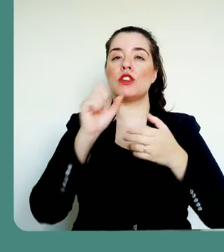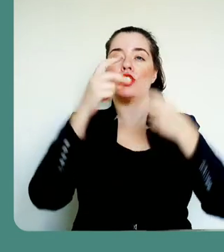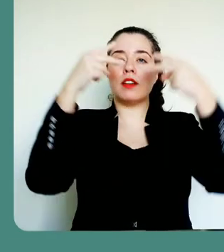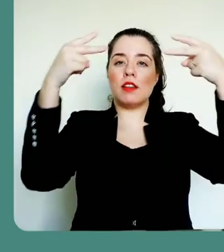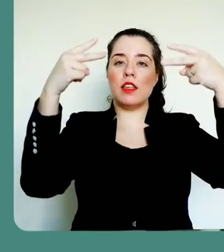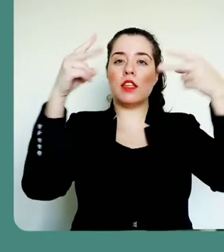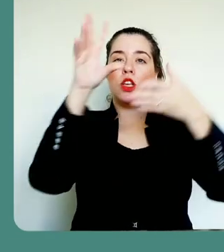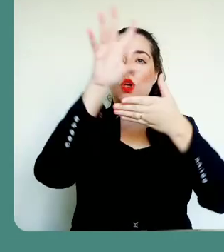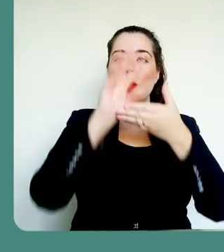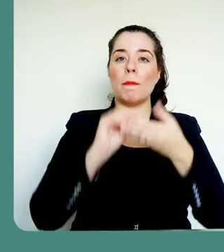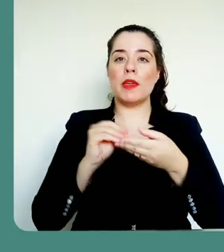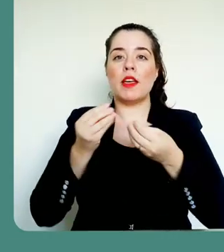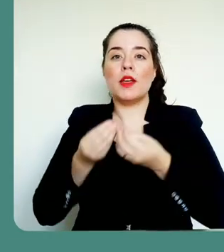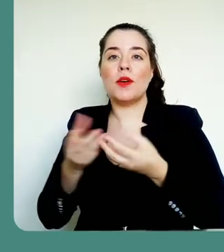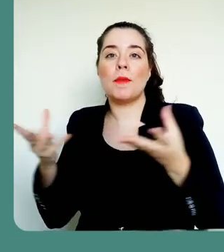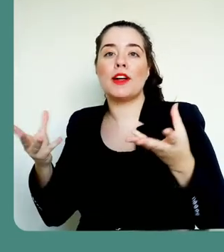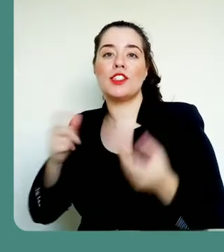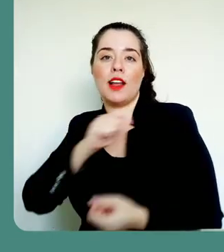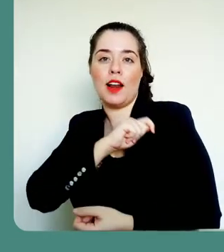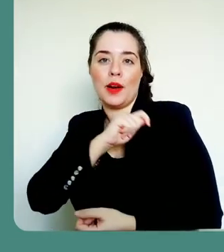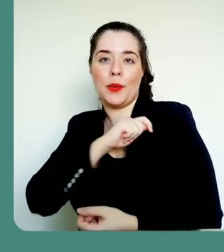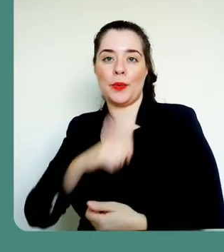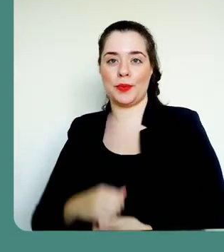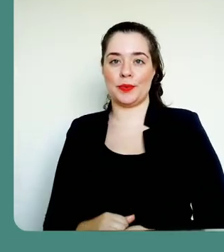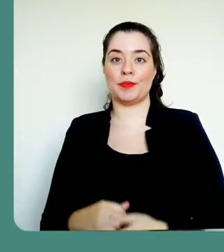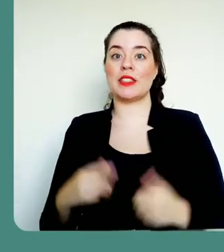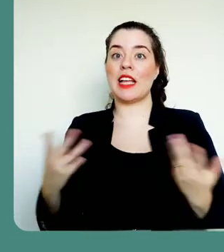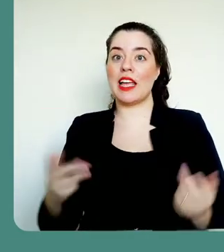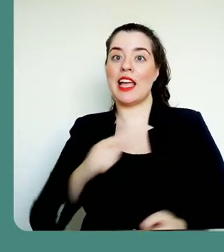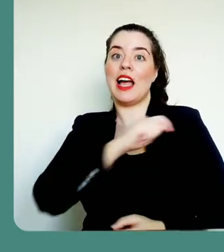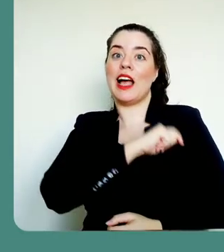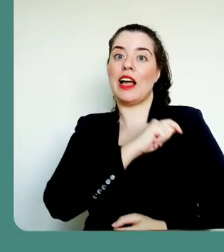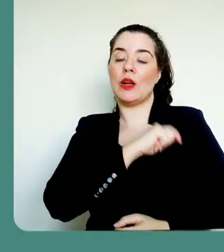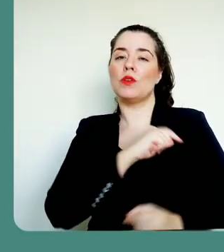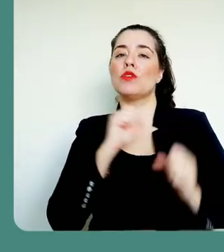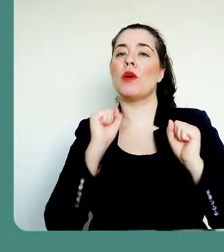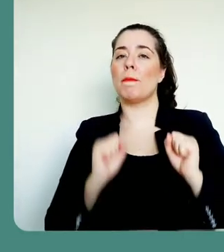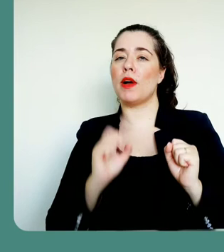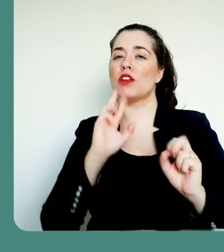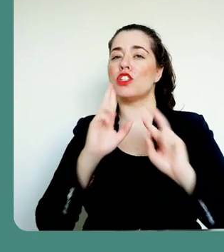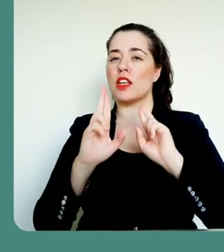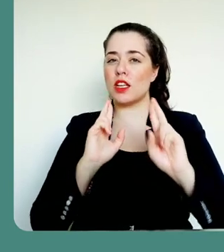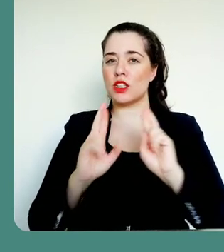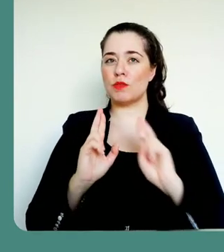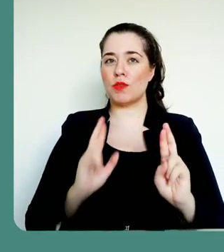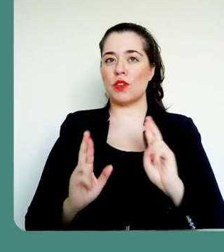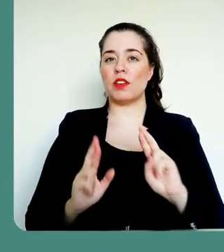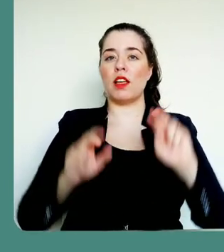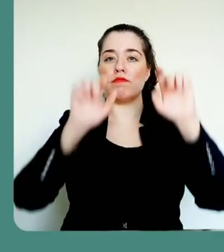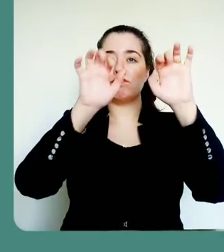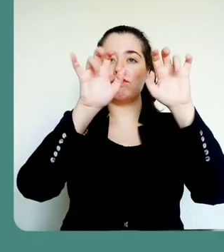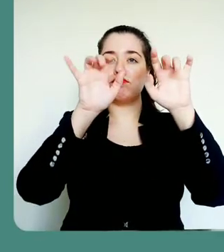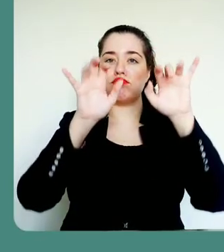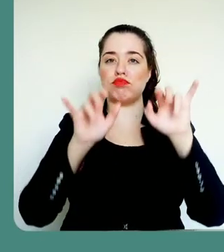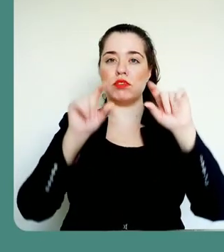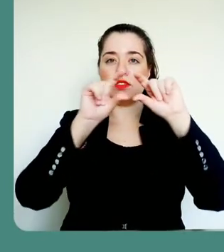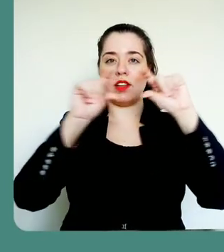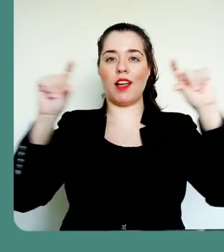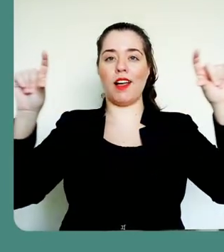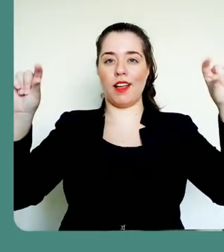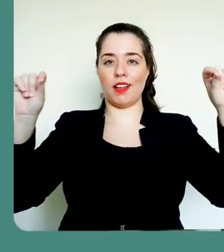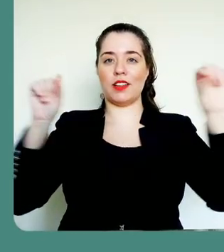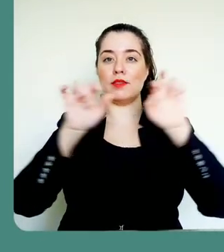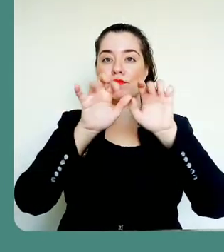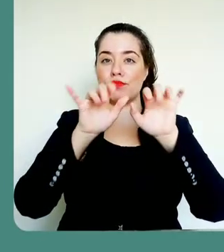navegador e compartilhar com os seus estudantes. Então, os estudantes vão estar aptos a fazer respostas preenchendo aqui